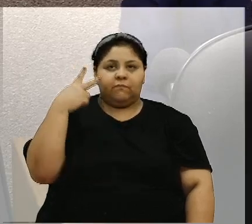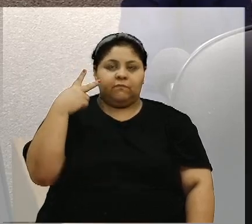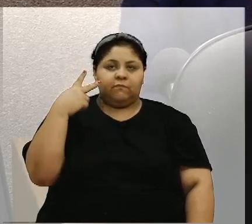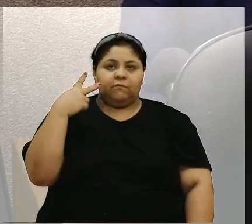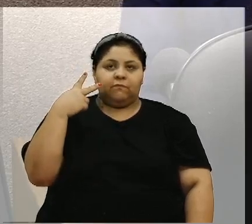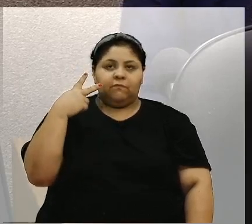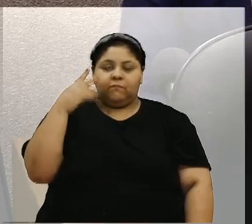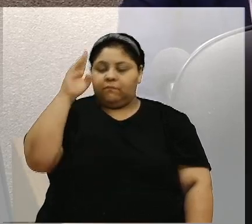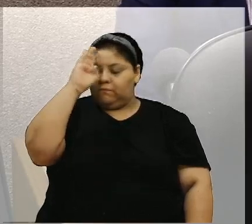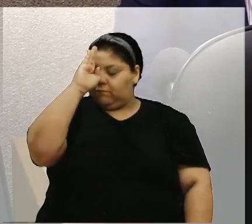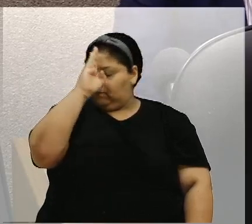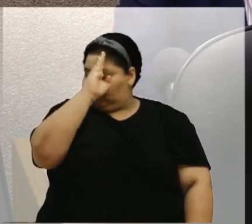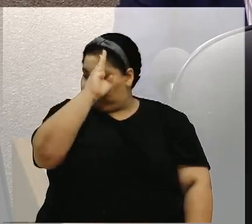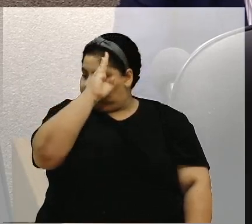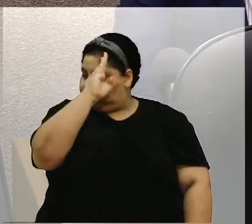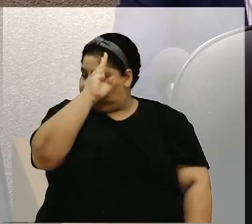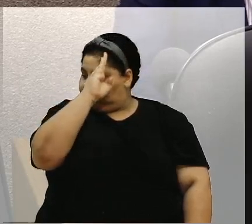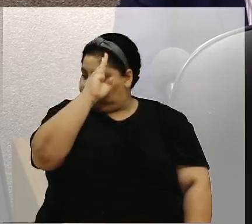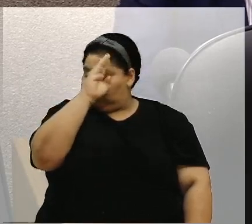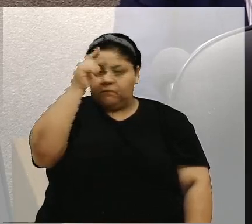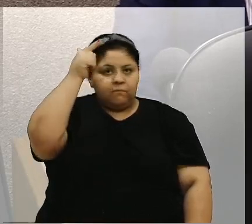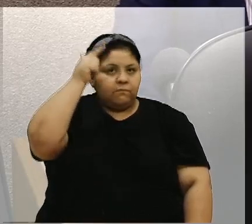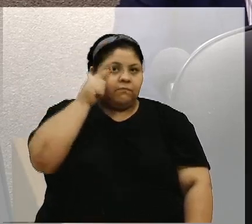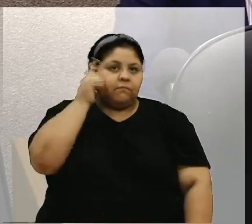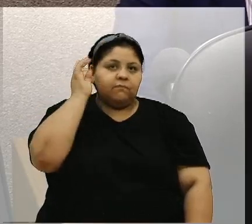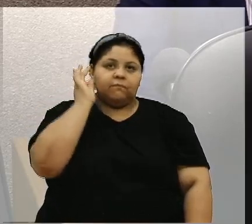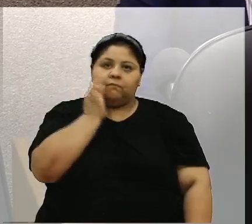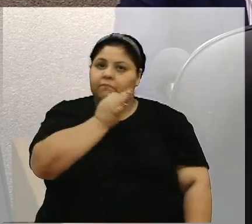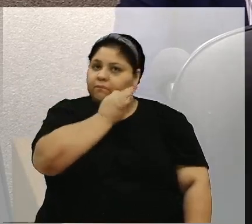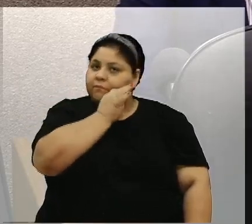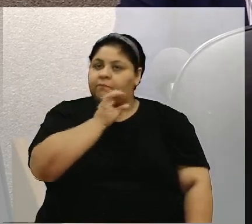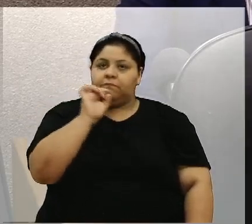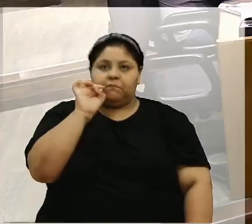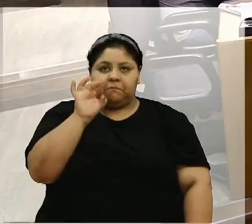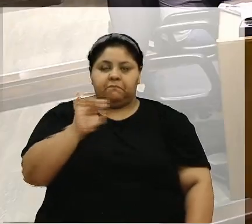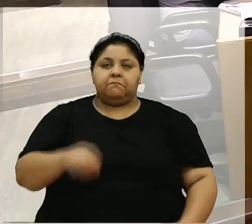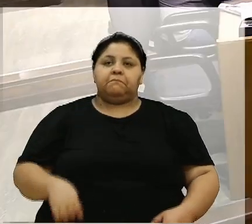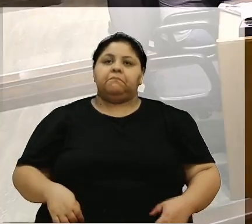componente Adriano Bressan, Lucas Gil e Tatiane Frisso. Obrigado.